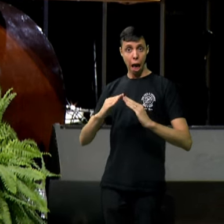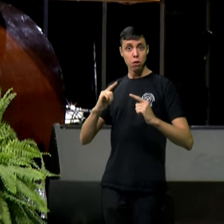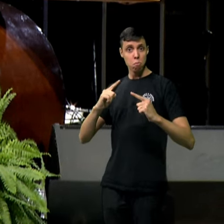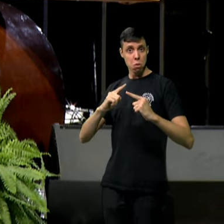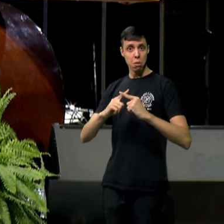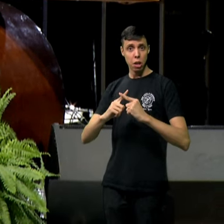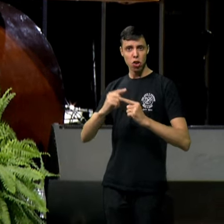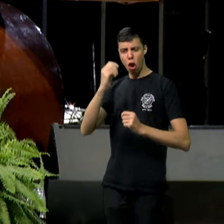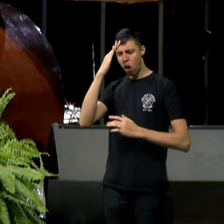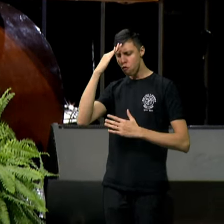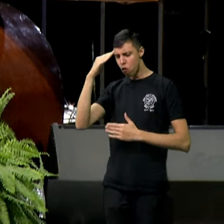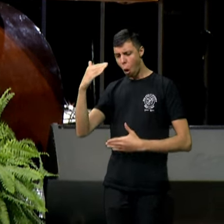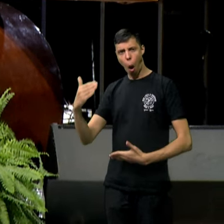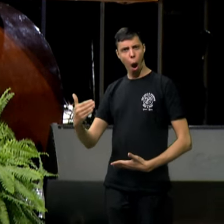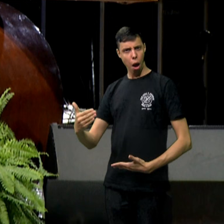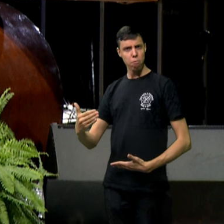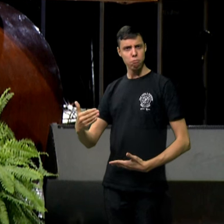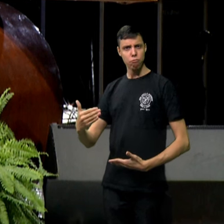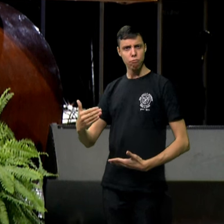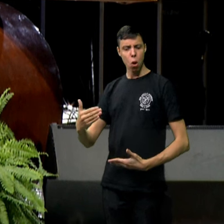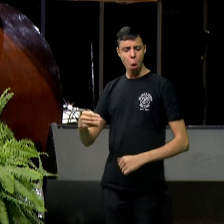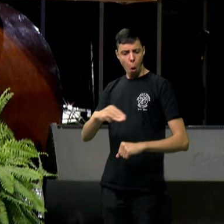ministério de expansão.